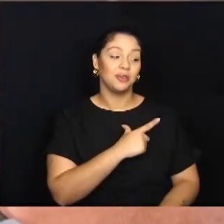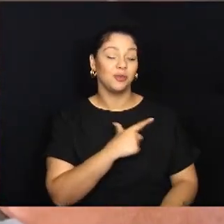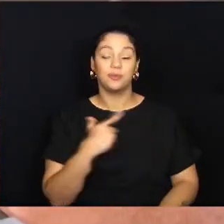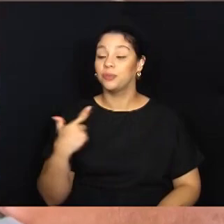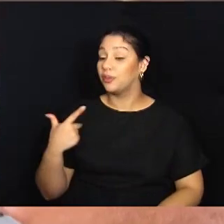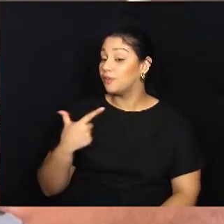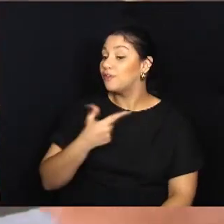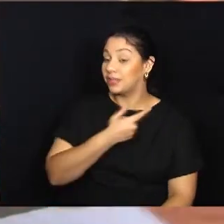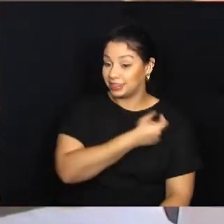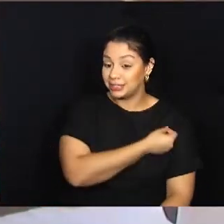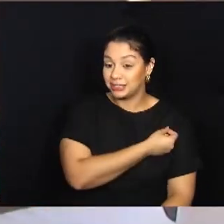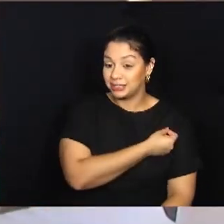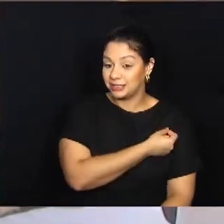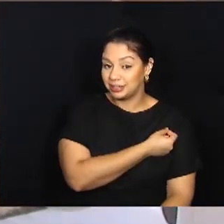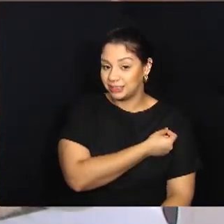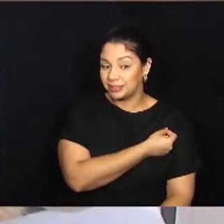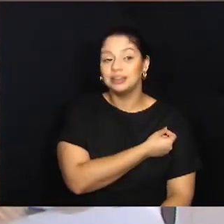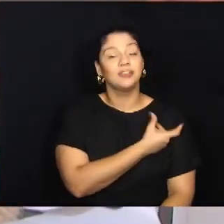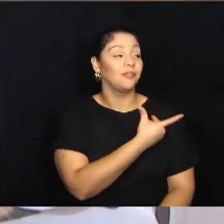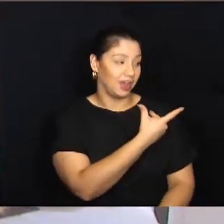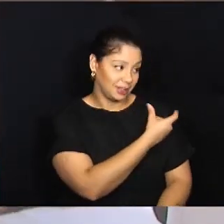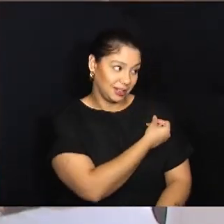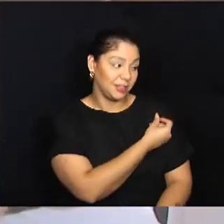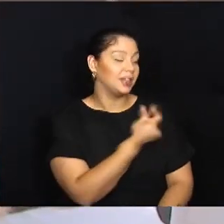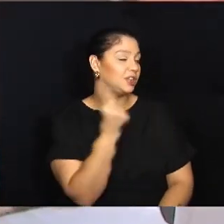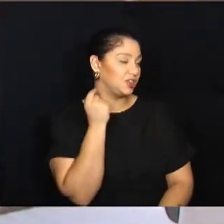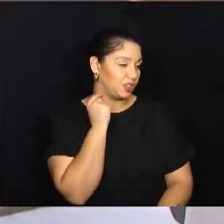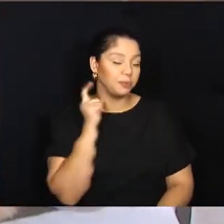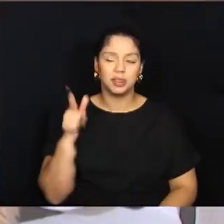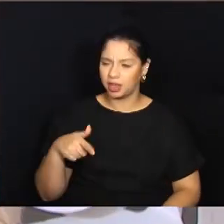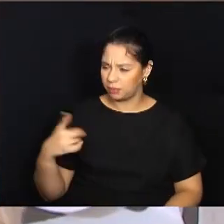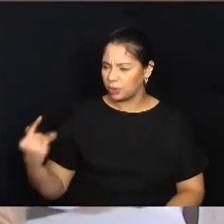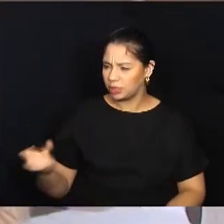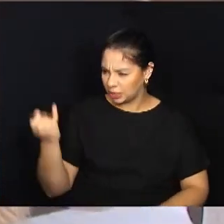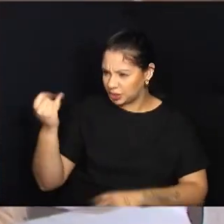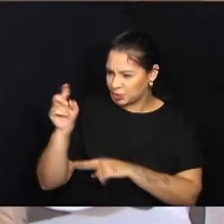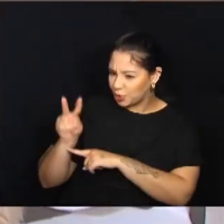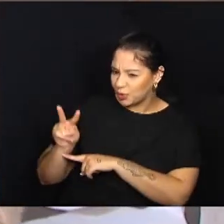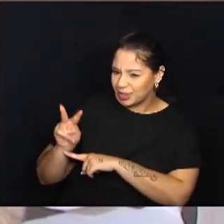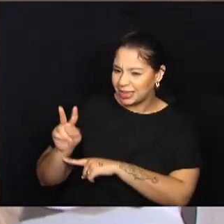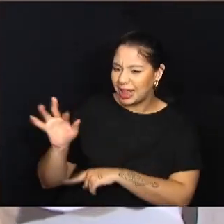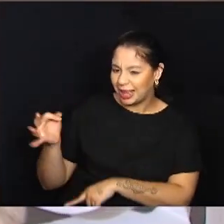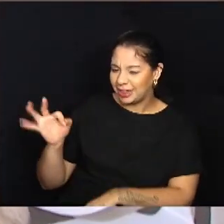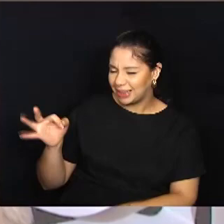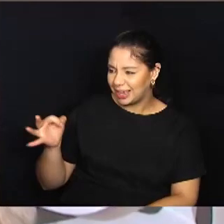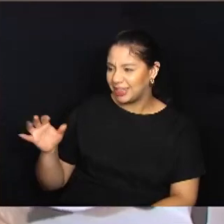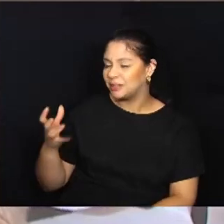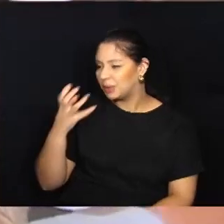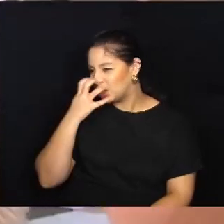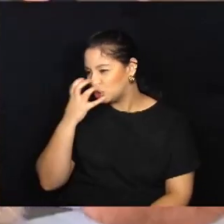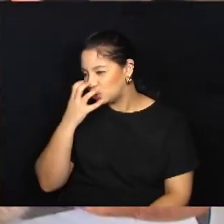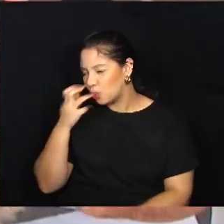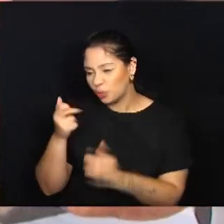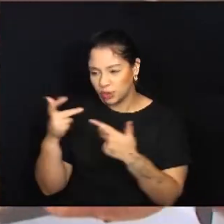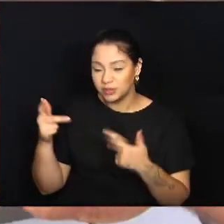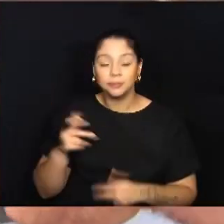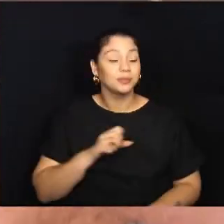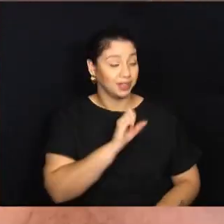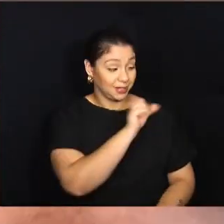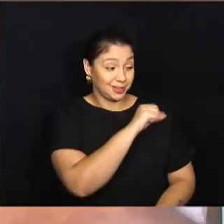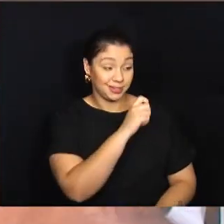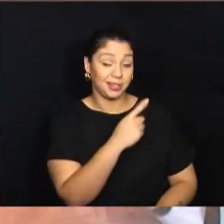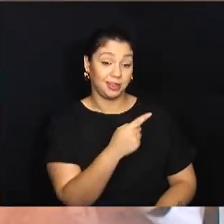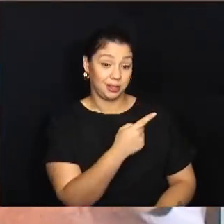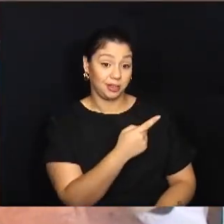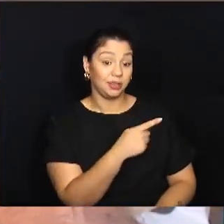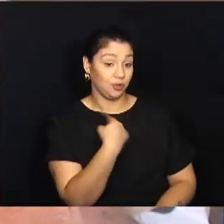colocar o chip. É importante dar esse cuidado pro cachorrinho, pra cachorrinha, pros pets, né? E a gente cuidar também, a